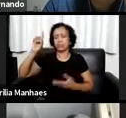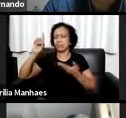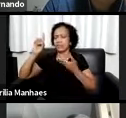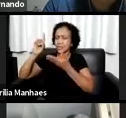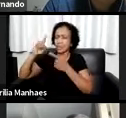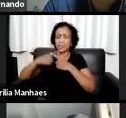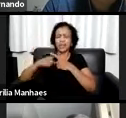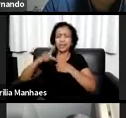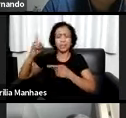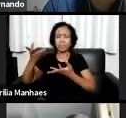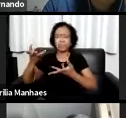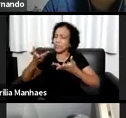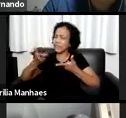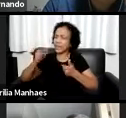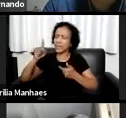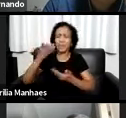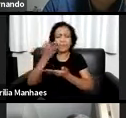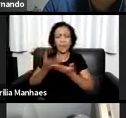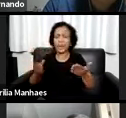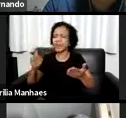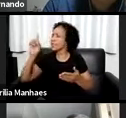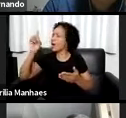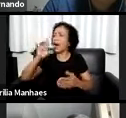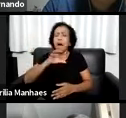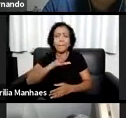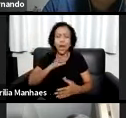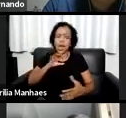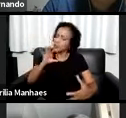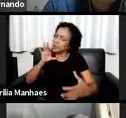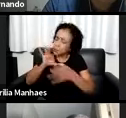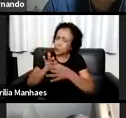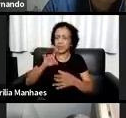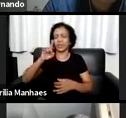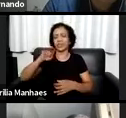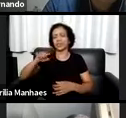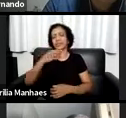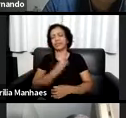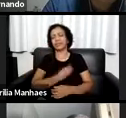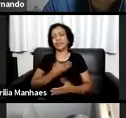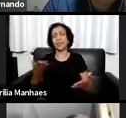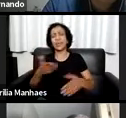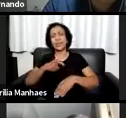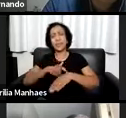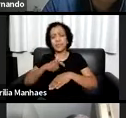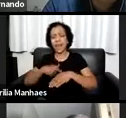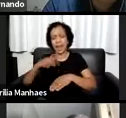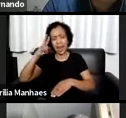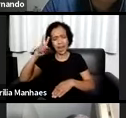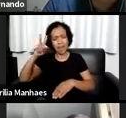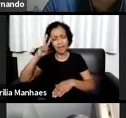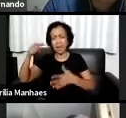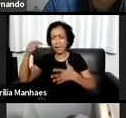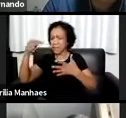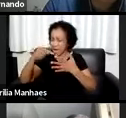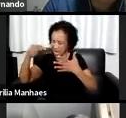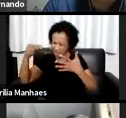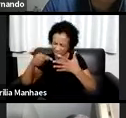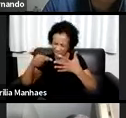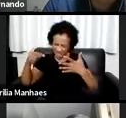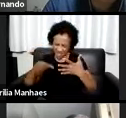és digno. Também te louvamos, Senhor amado, pelos teus feitos poderosos. Neste momento, nós nos lembramos, Senhor, de tantos relatos da